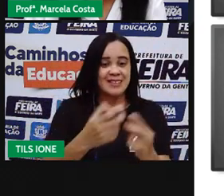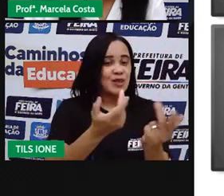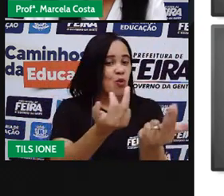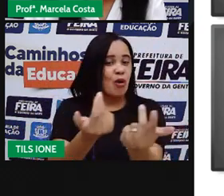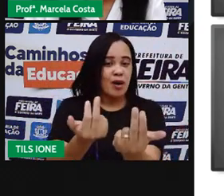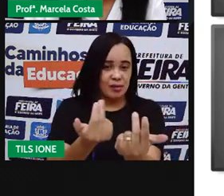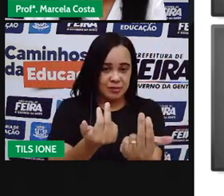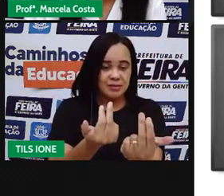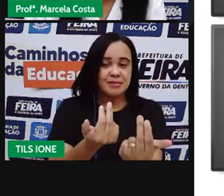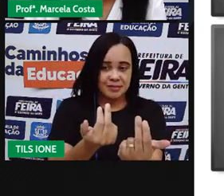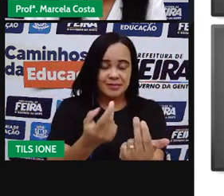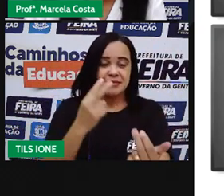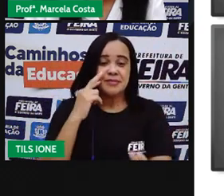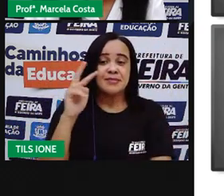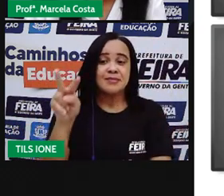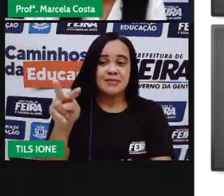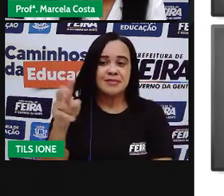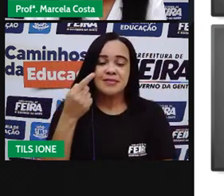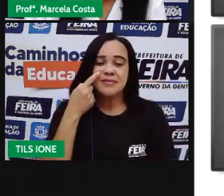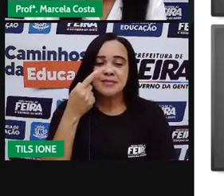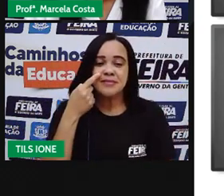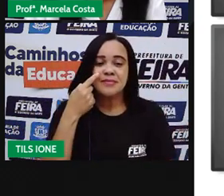esse aqui.